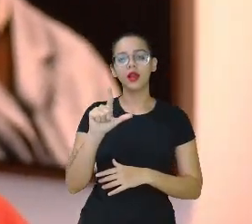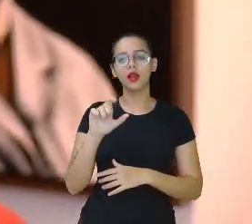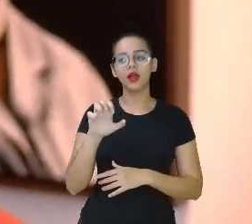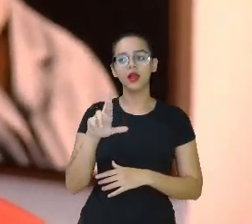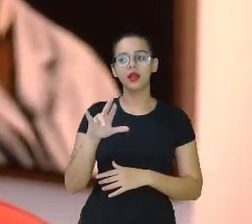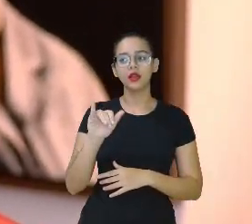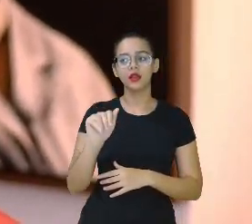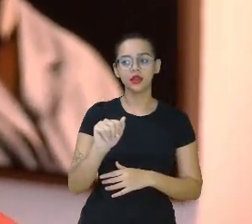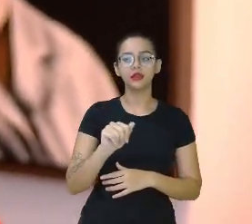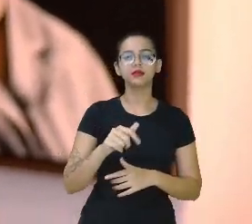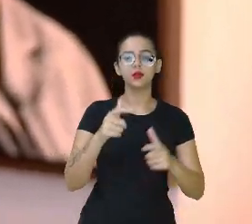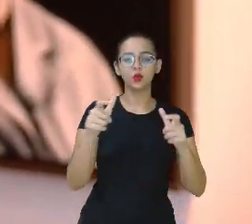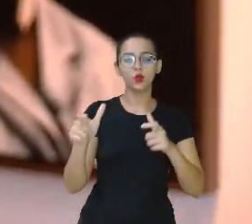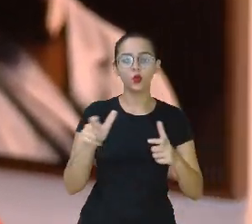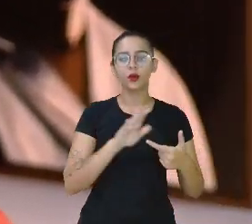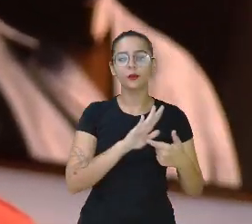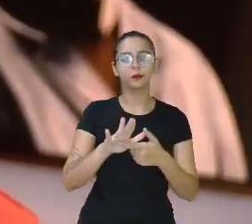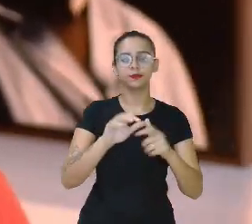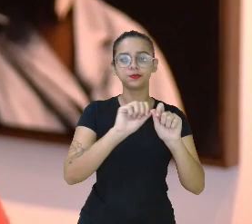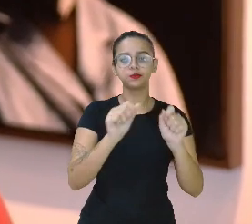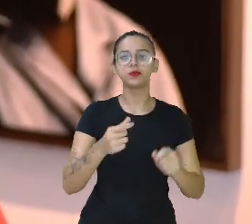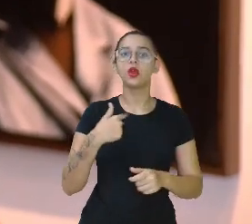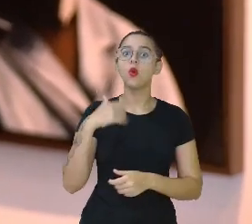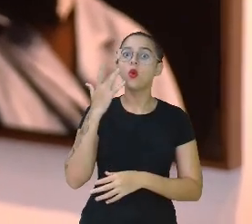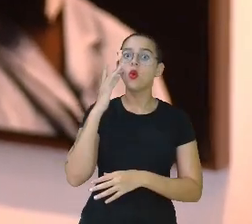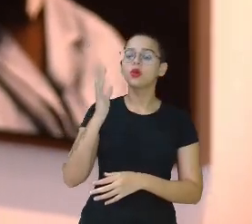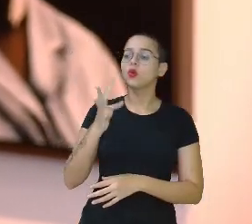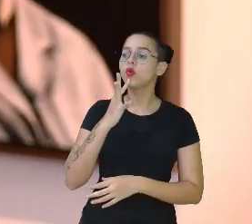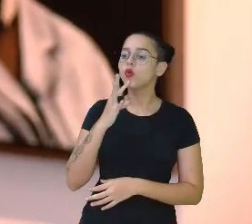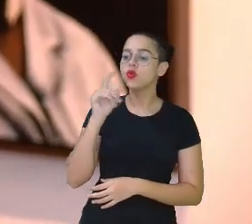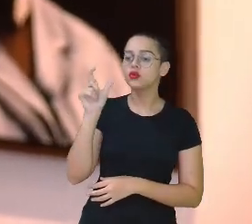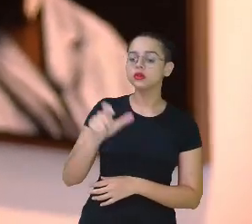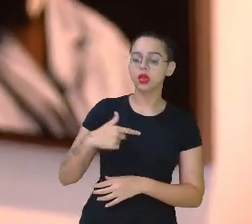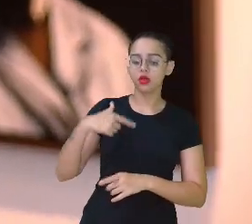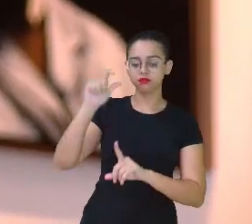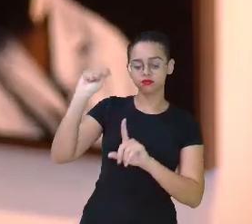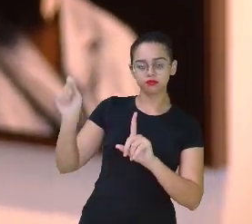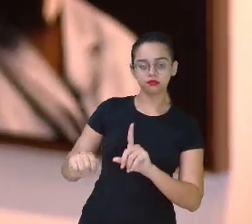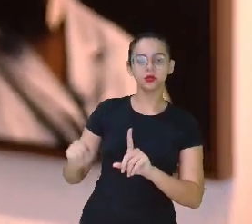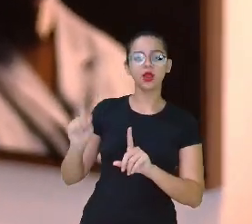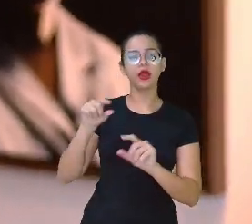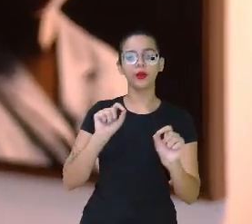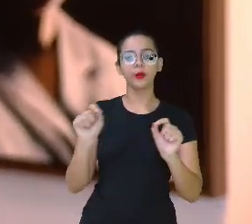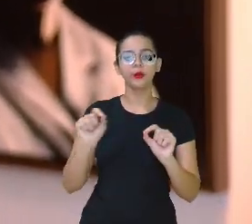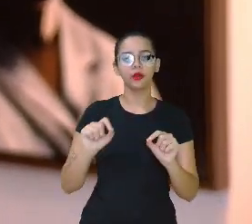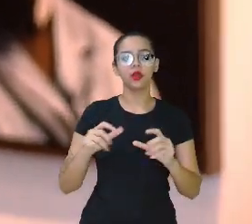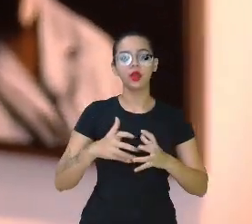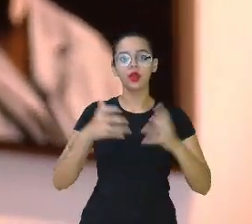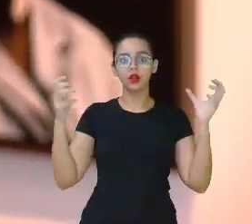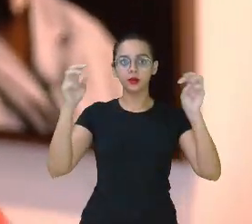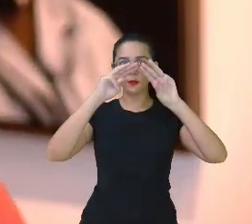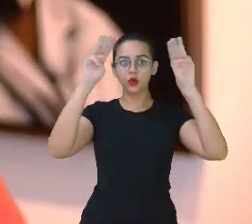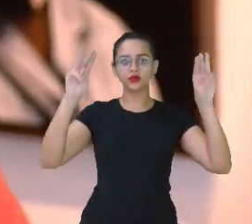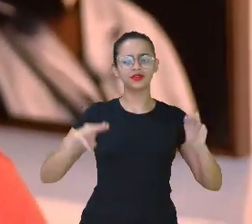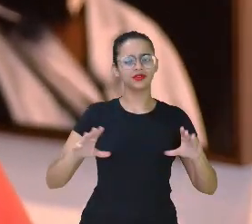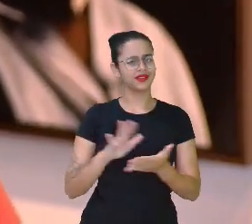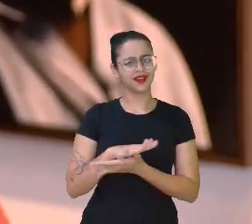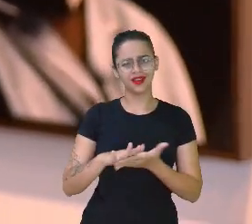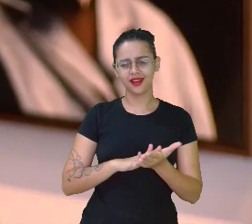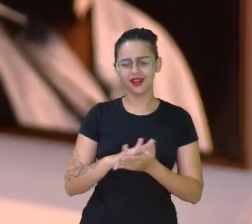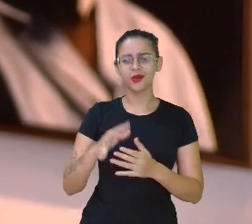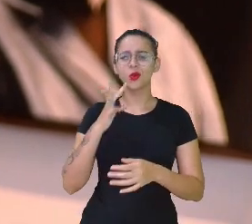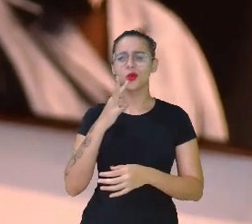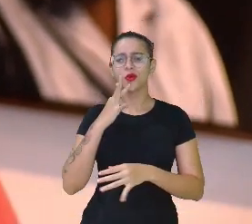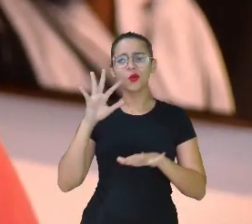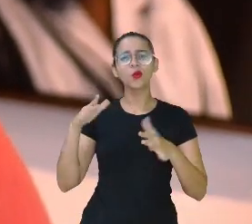quero alcançar muito mais. Eu achava que o reconhecimento, eu enquanto artista, seria de grandes museus, que nada, o reconhecimento